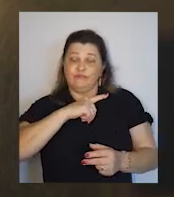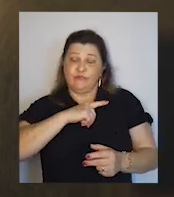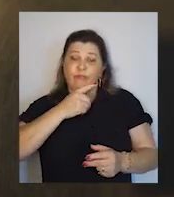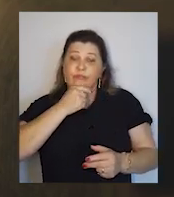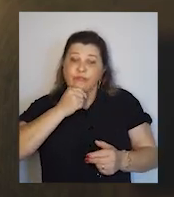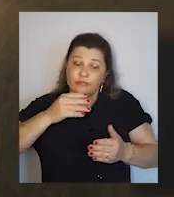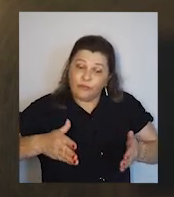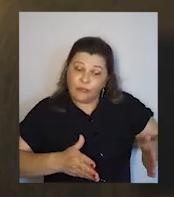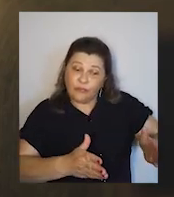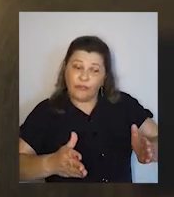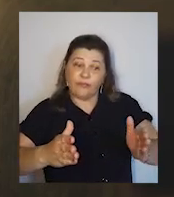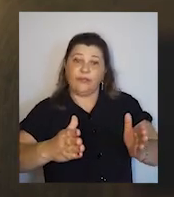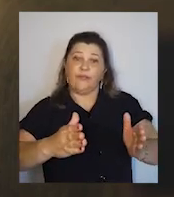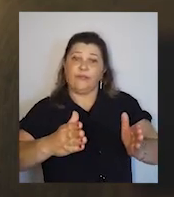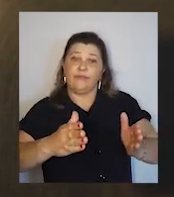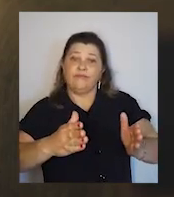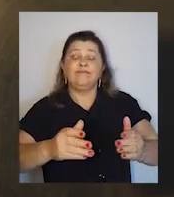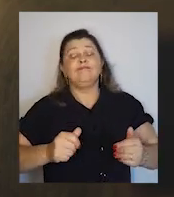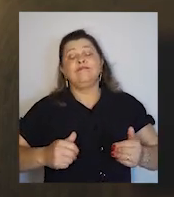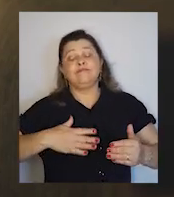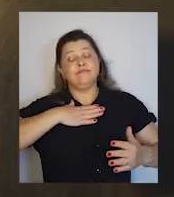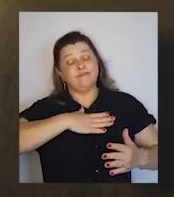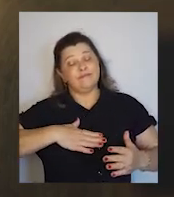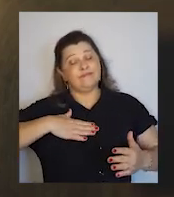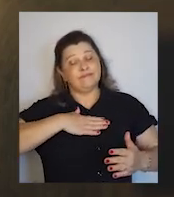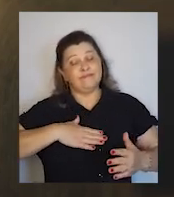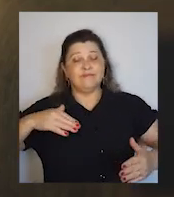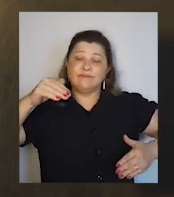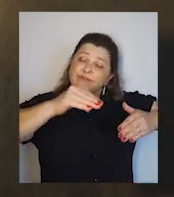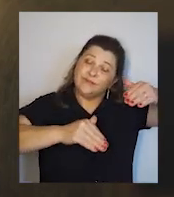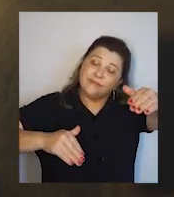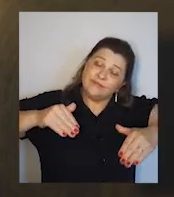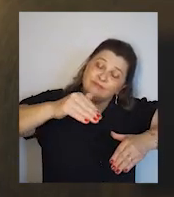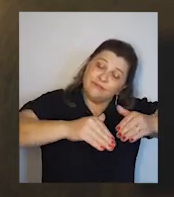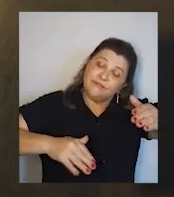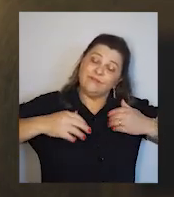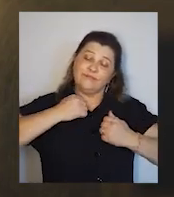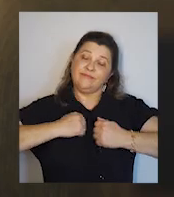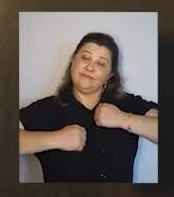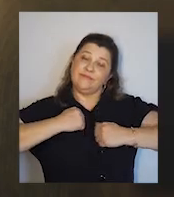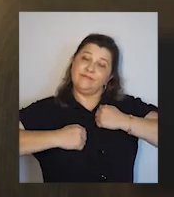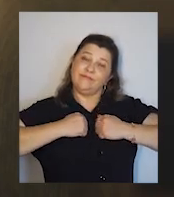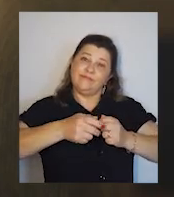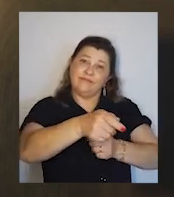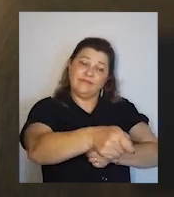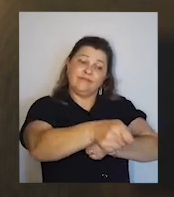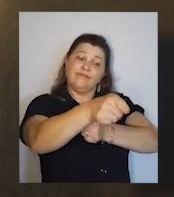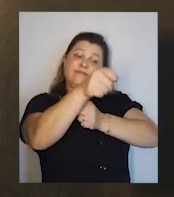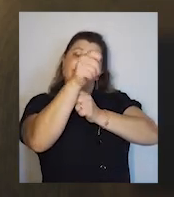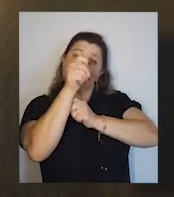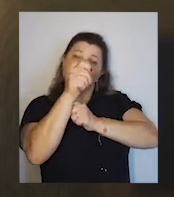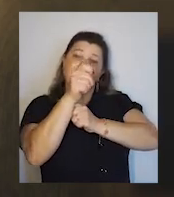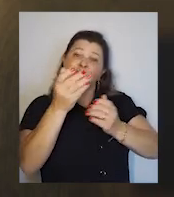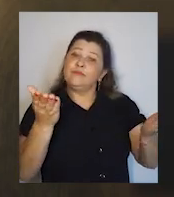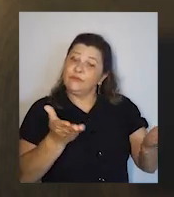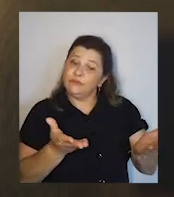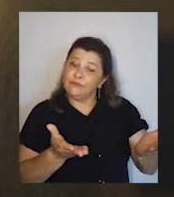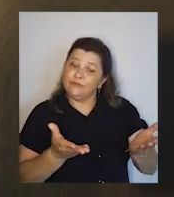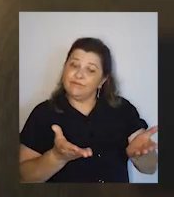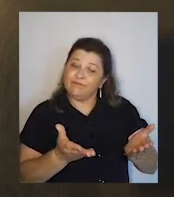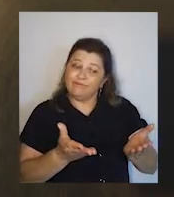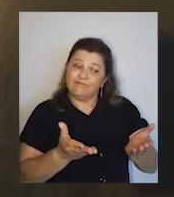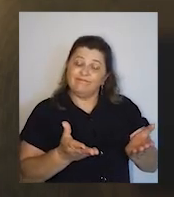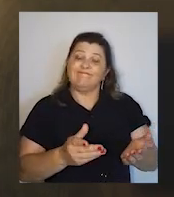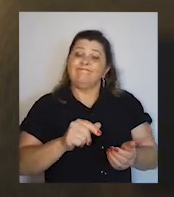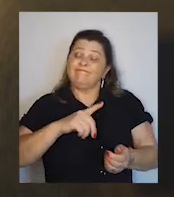rio como um instrumento de lazer, né? A gente ia lá, tomava banho, pescava. E hoje a gente, além disso,